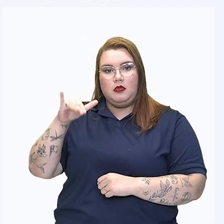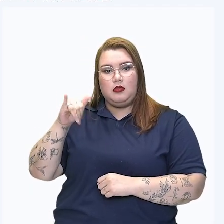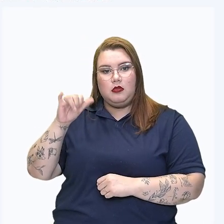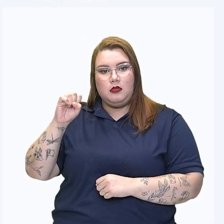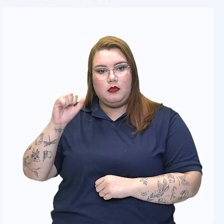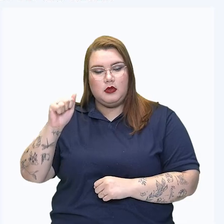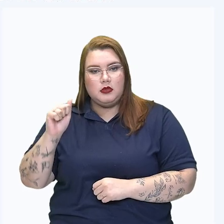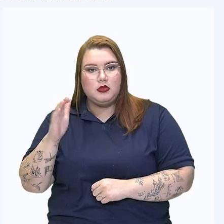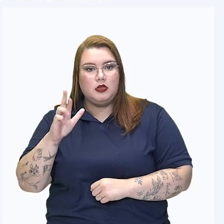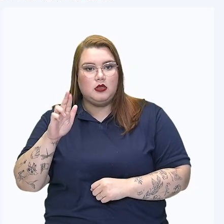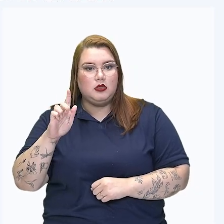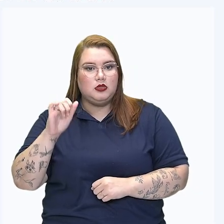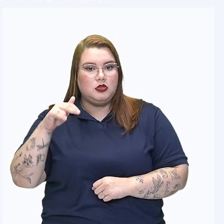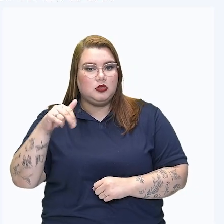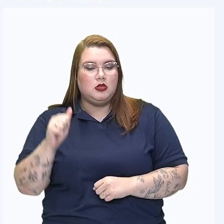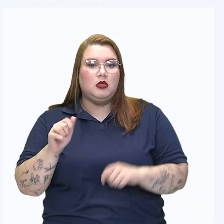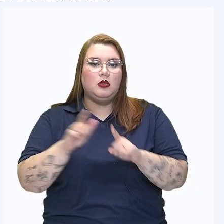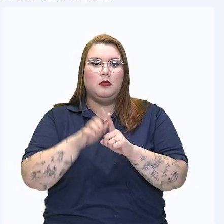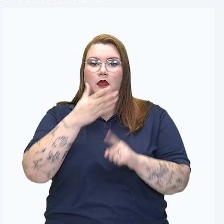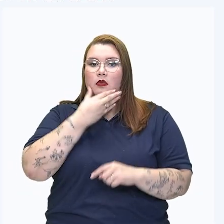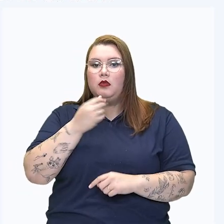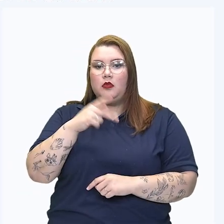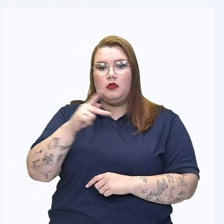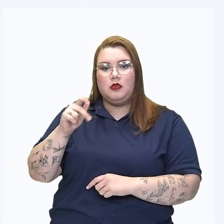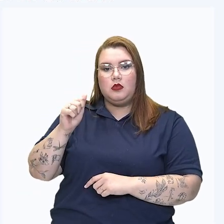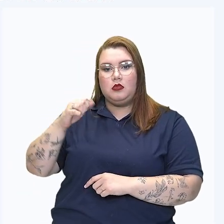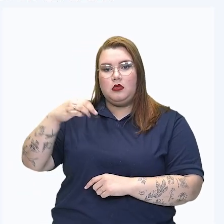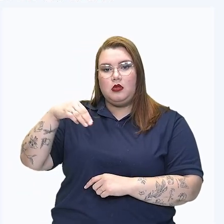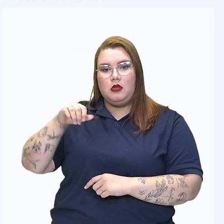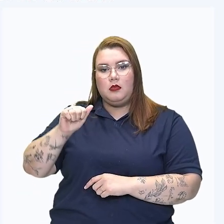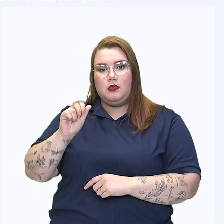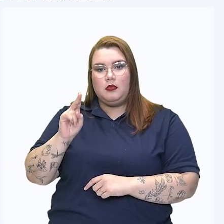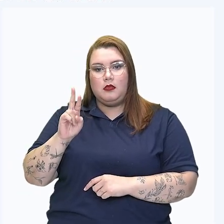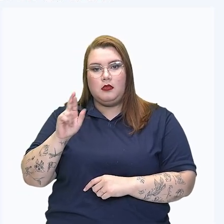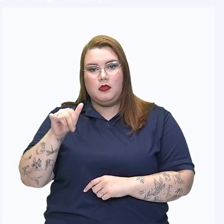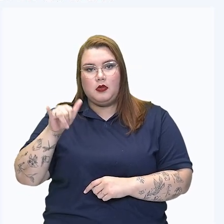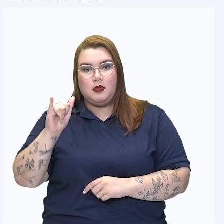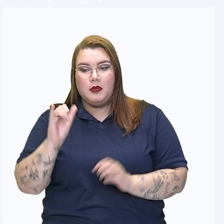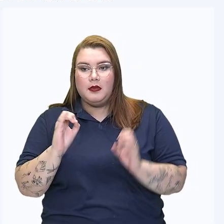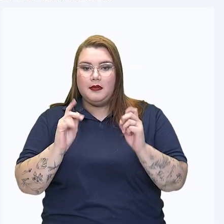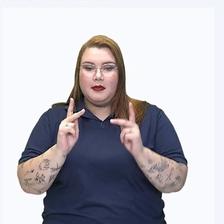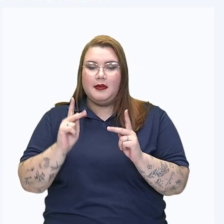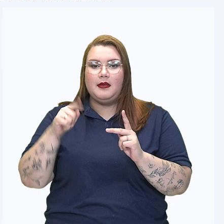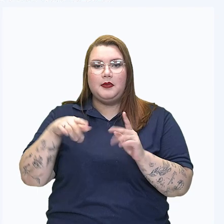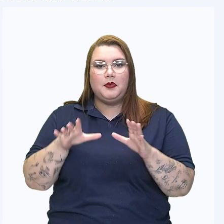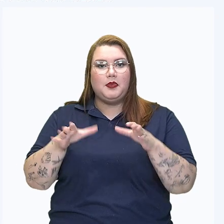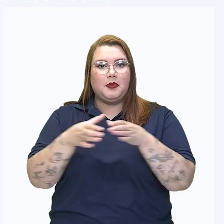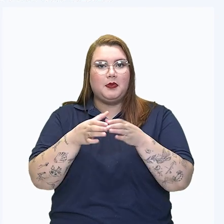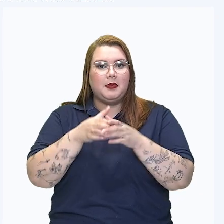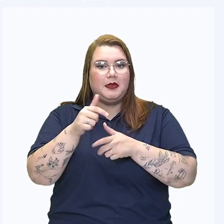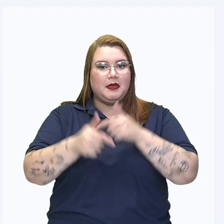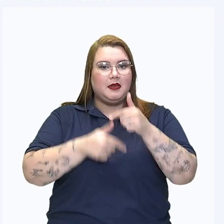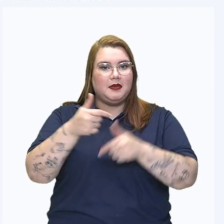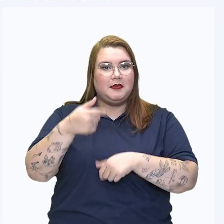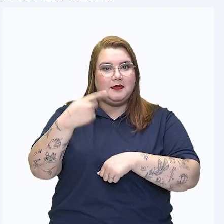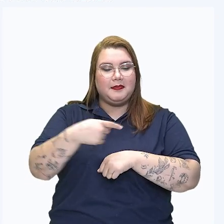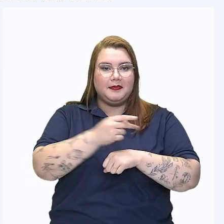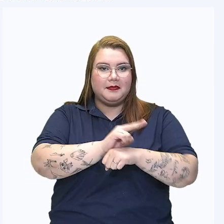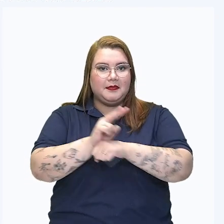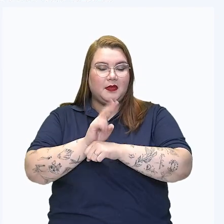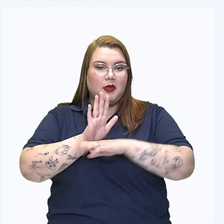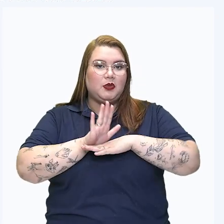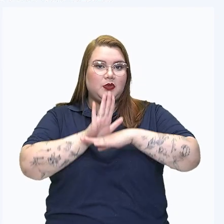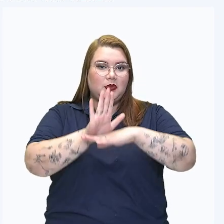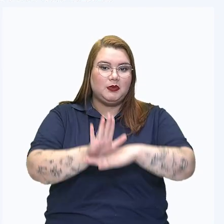Regina de Sateles e o professor Amauri Oliveira Pio Júnior, tá? Esses são os assessores aqui da CIMEN que vão estar junto